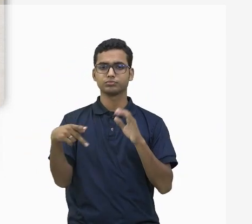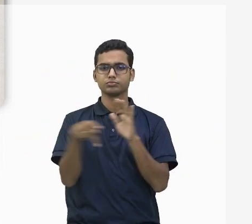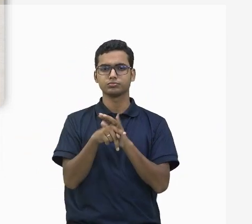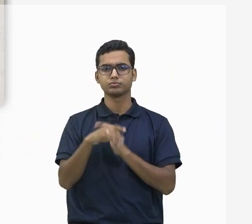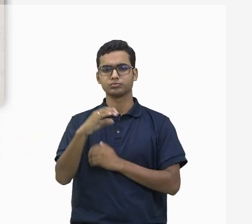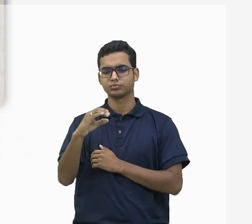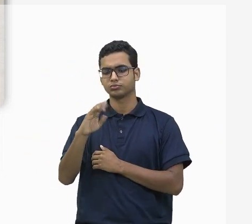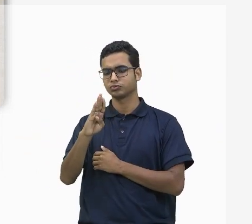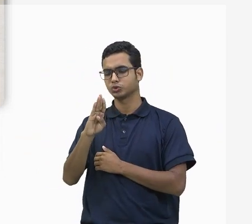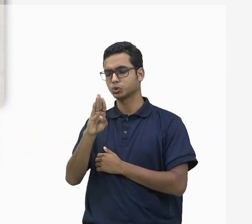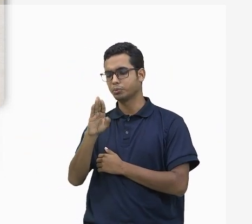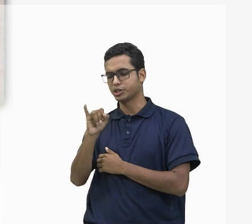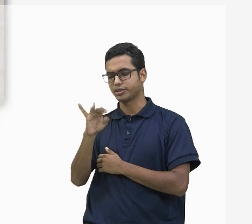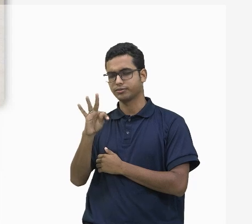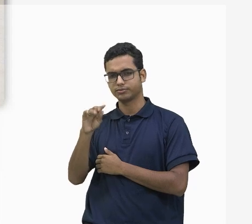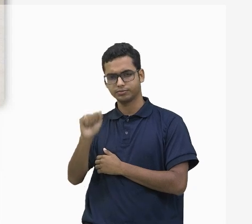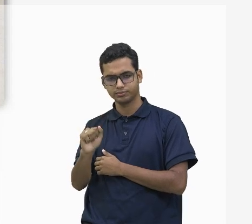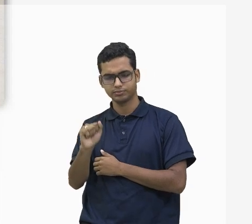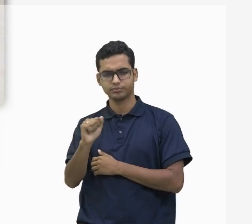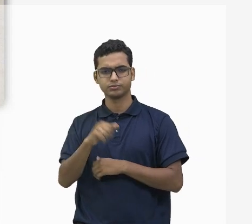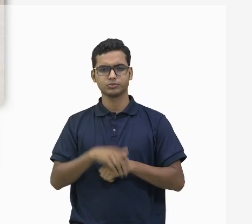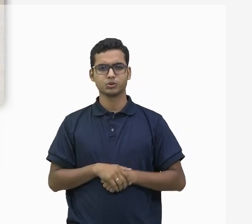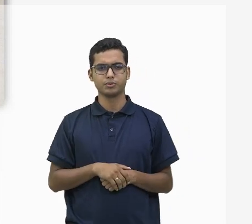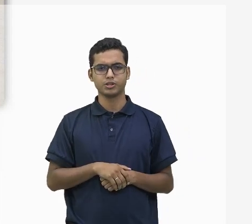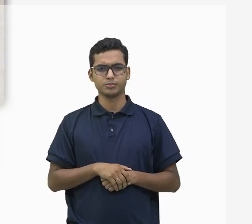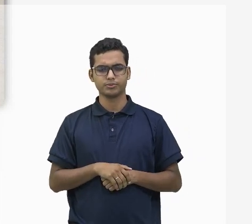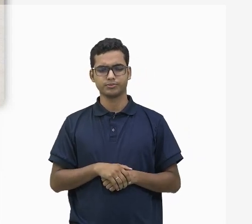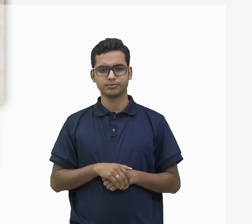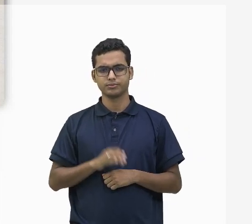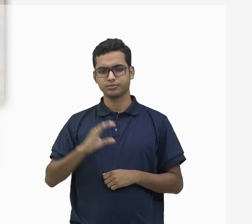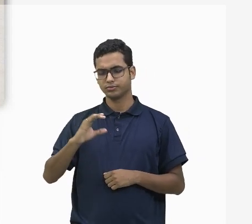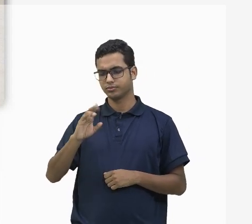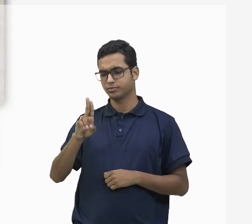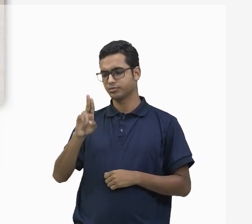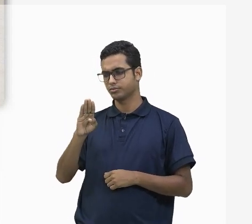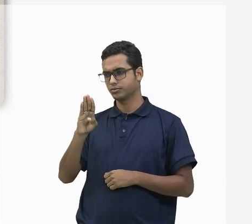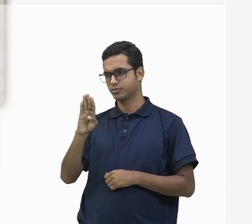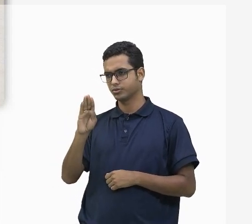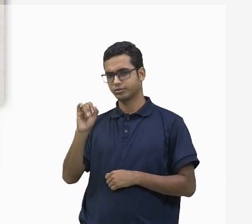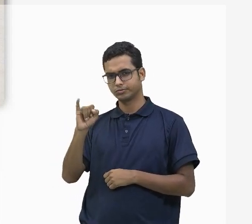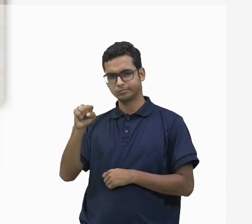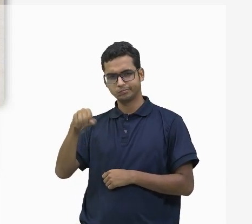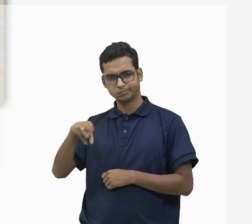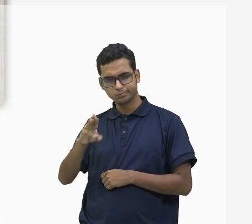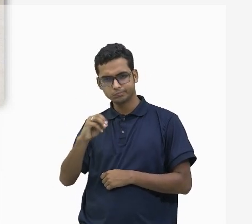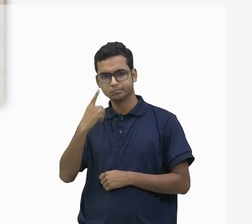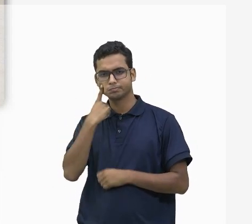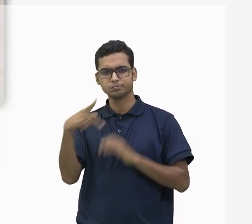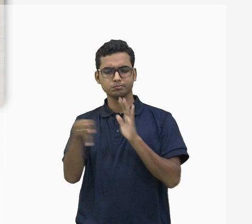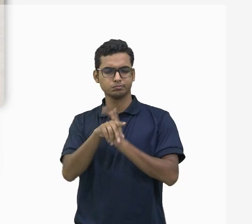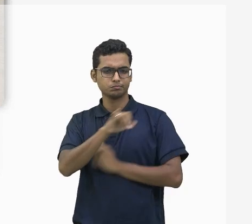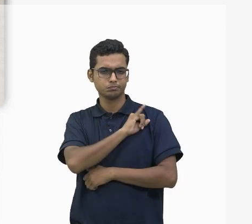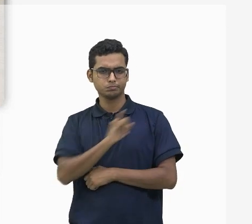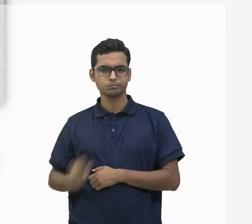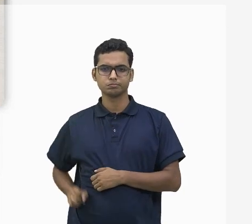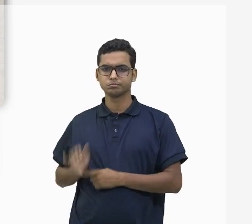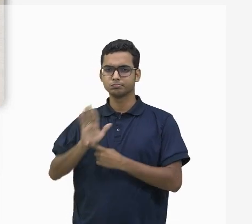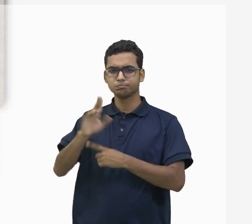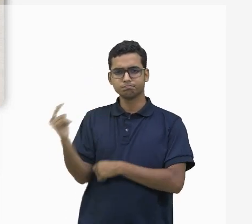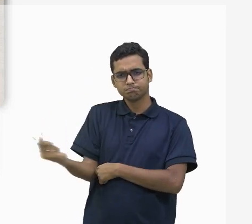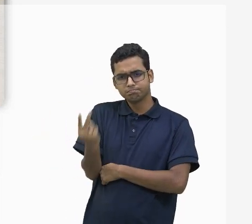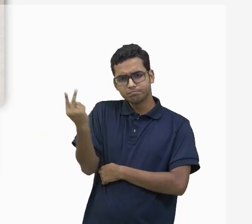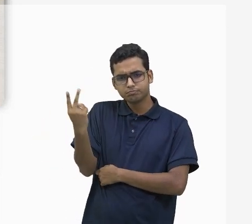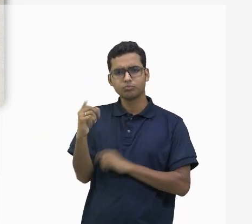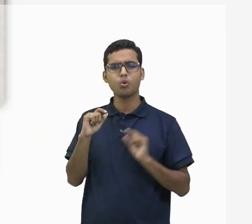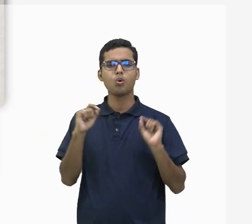poder dessa educação, porque se tem uma coisa que o Império Carolíngio vai fazer, é exatamente aí dar um valor a